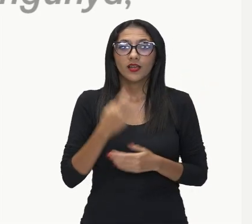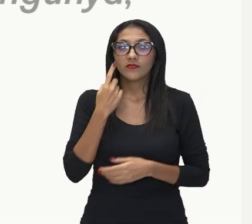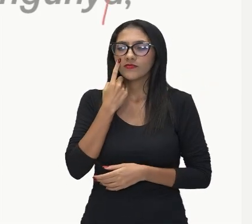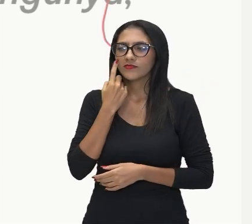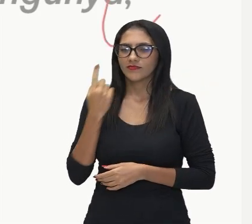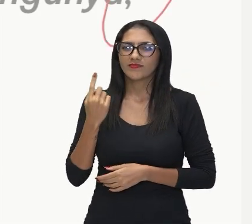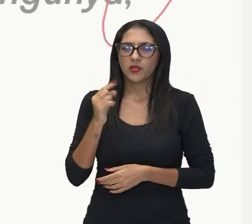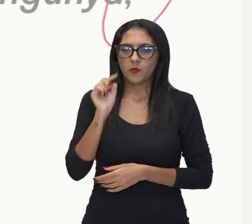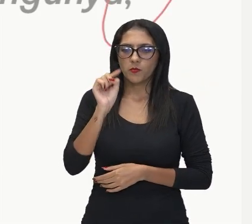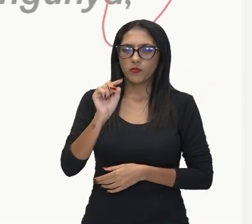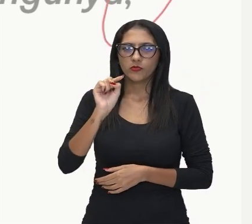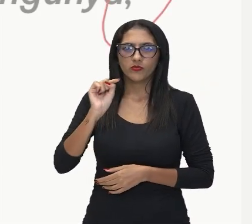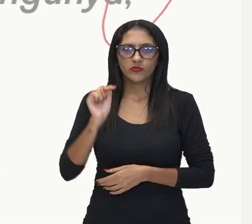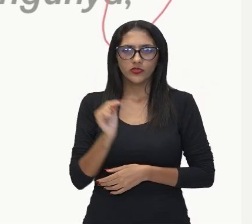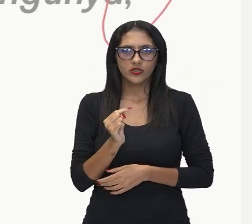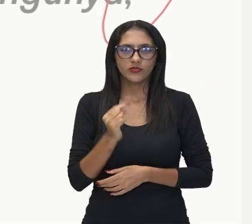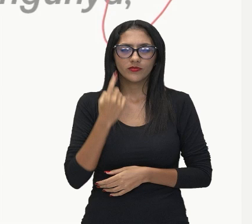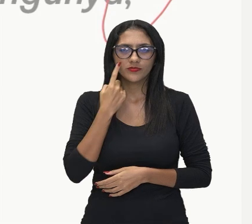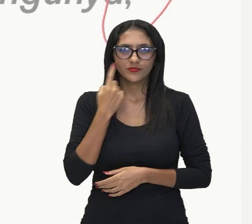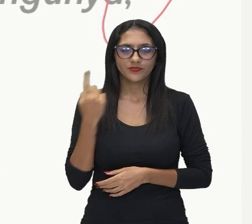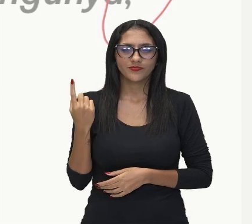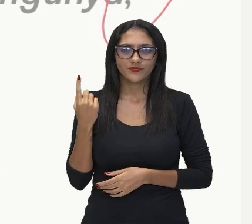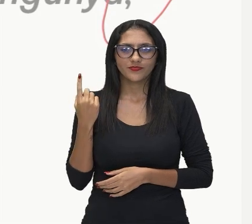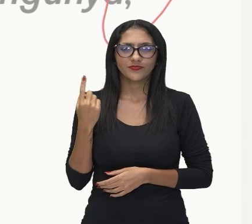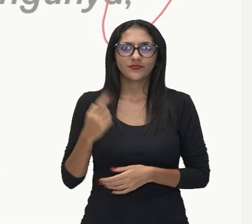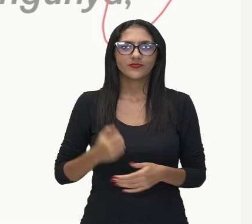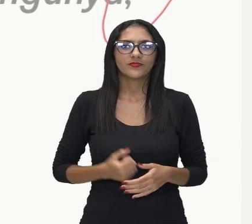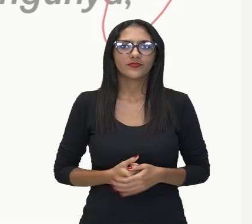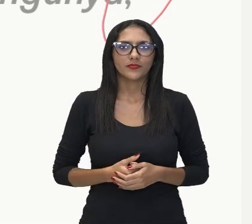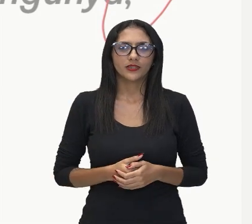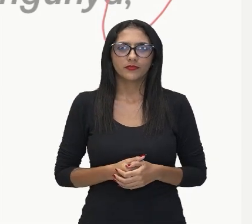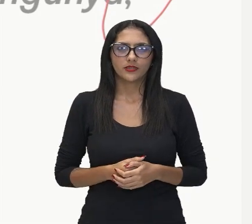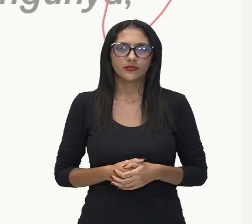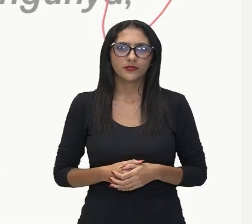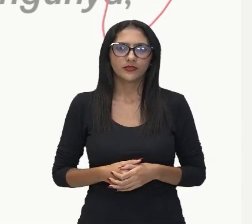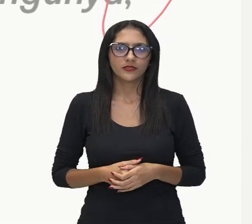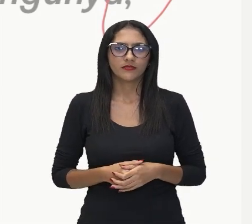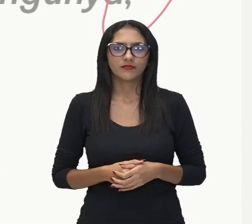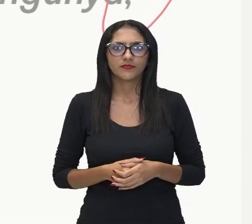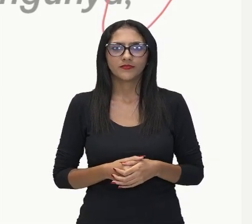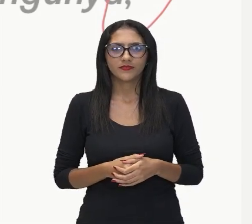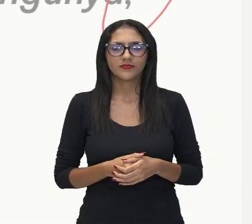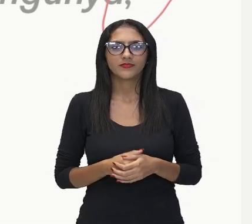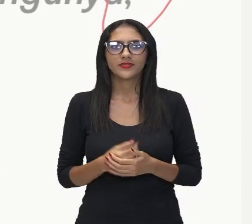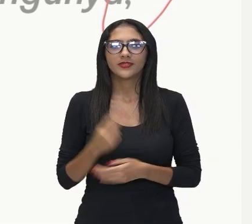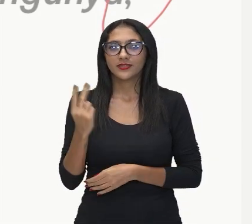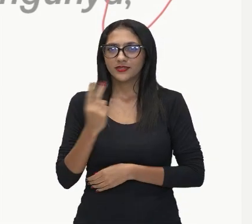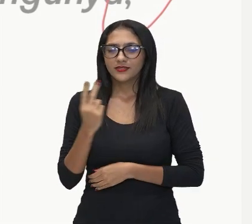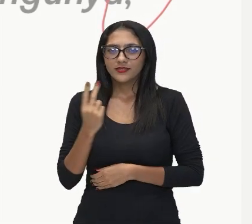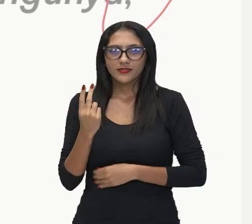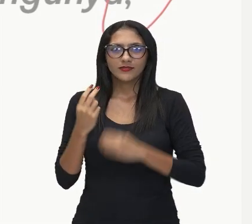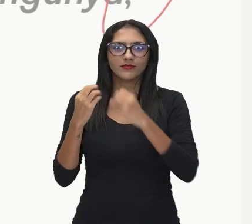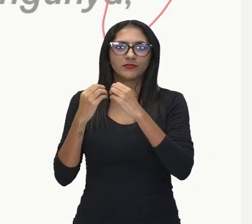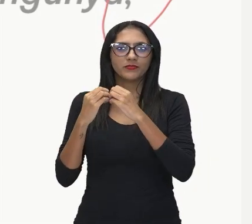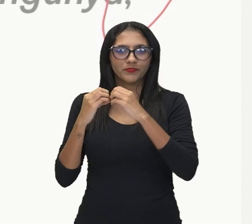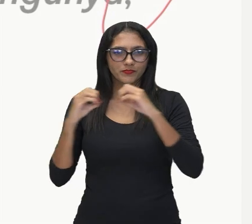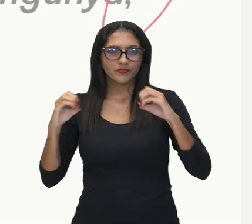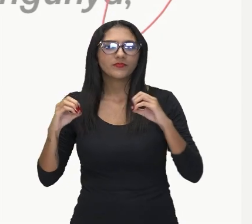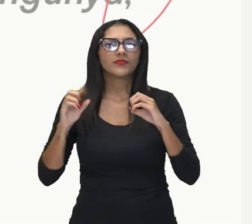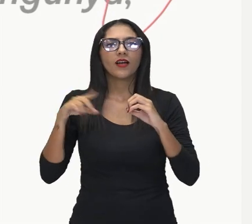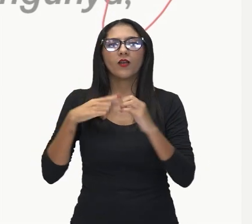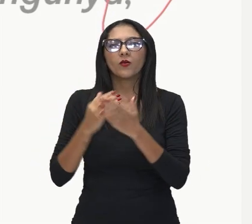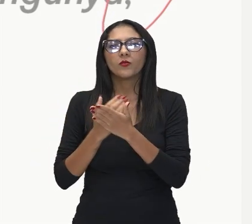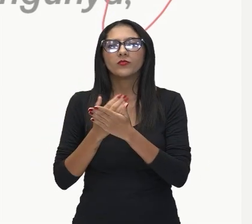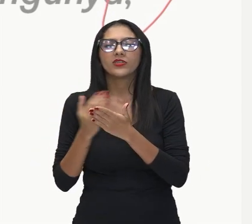aqui, onde eu tenho o ponto e vírgula, certo? E a segunda oração, ela começa a partir de